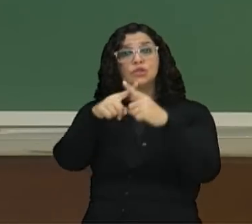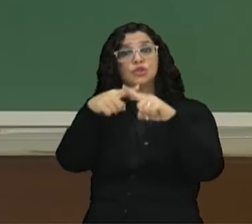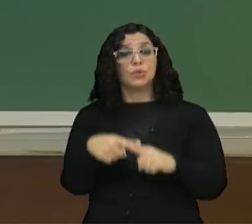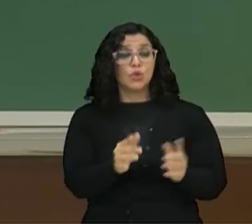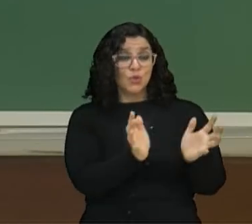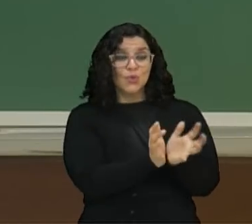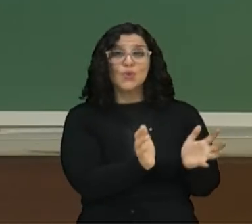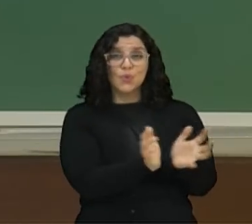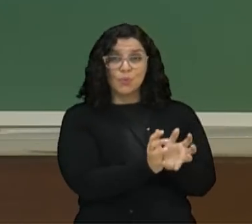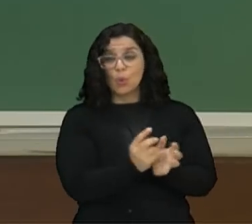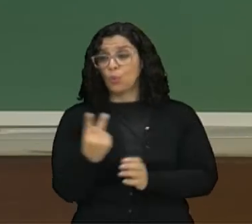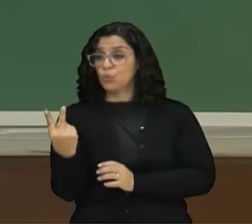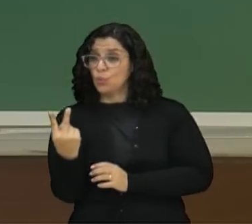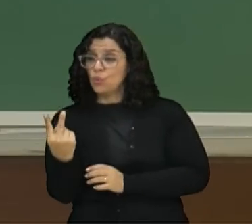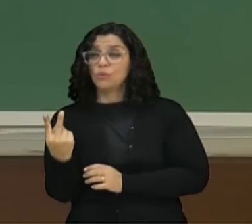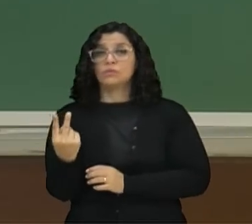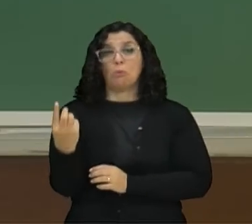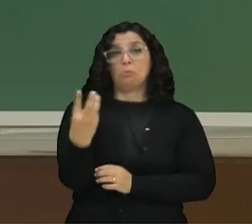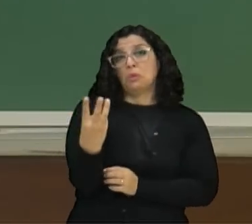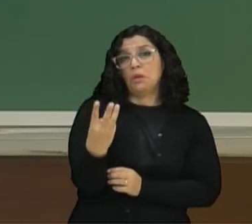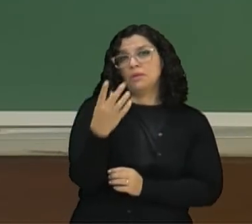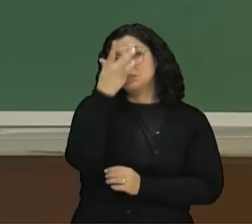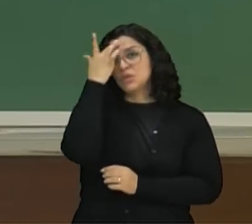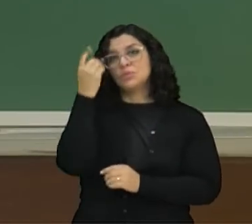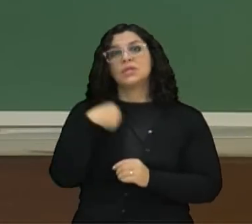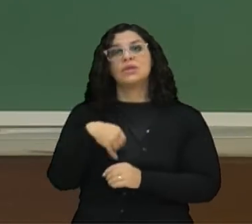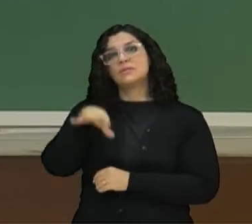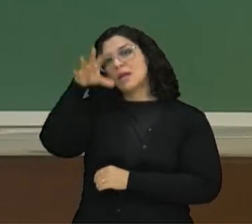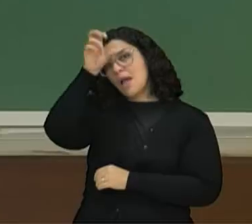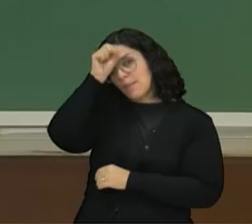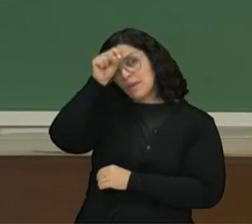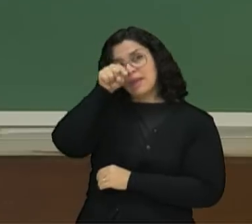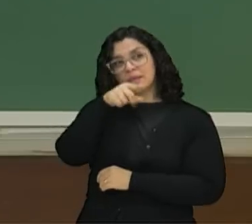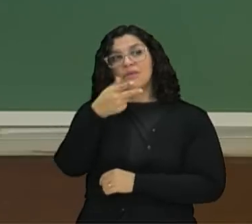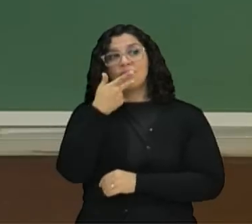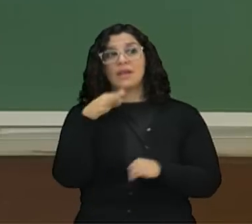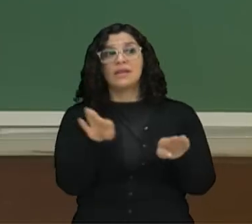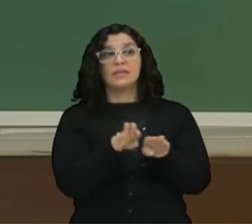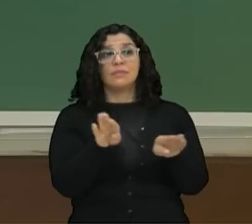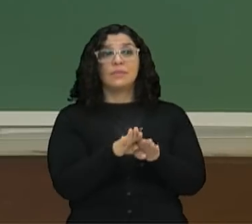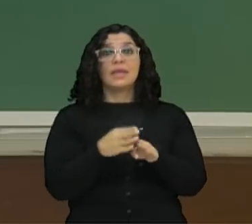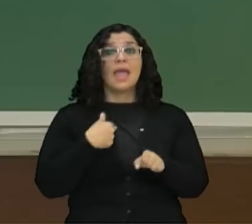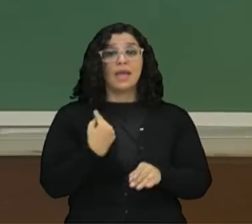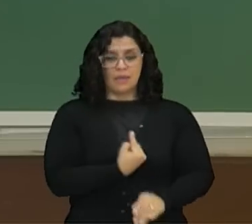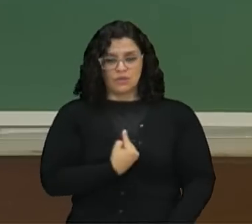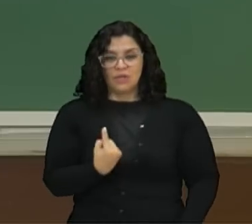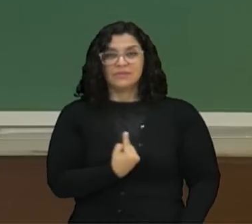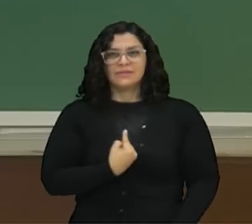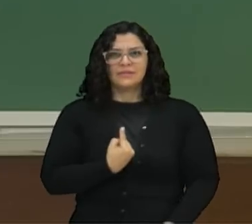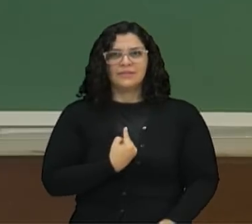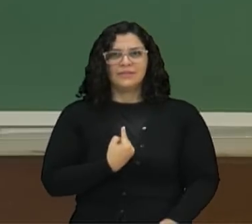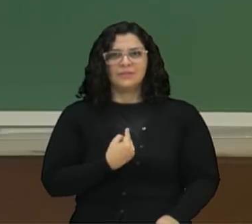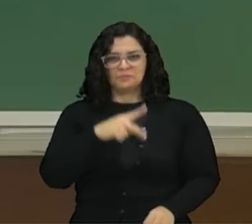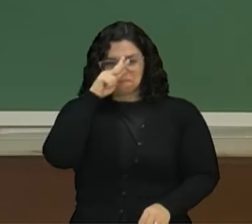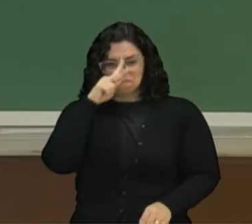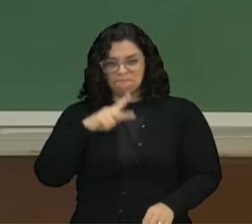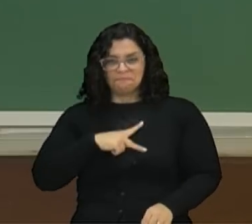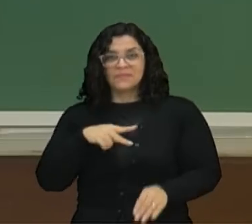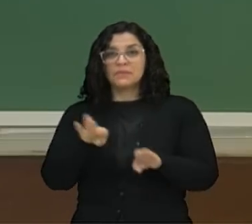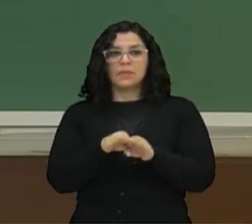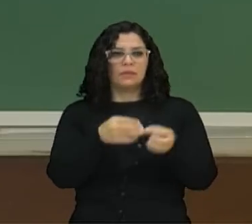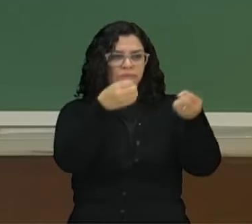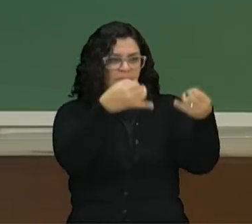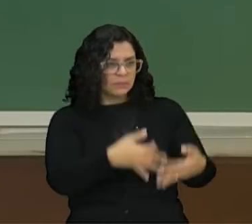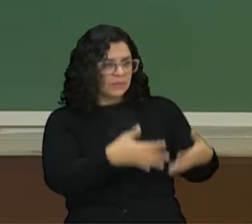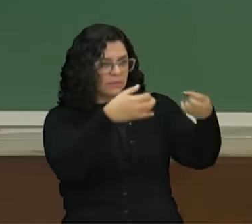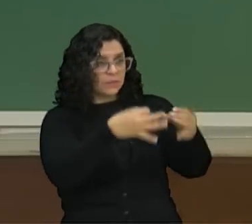em grupos, em duplas, né? Mas é porque era um aprendizado, né? Mas que a gente sabe que são corridas individuais, né? Então, orienta todo